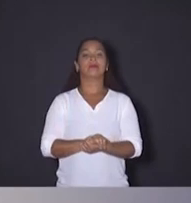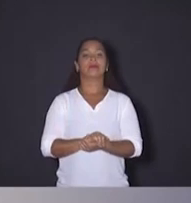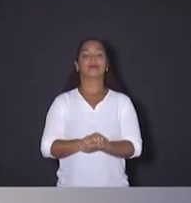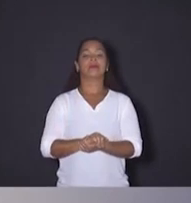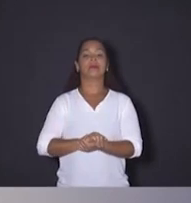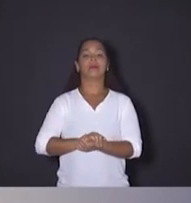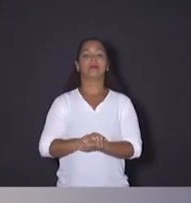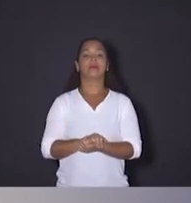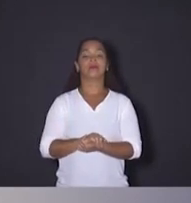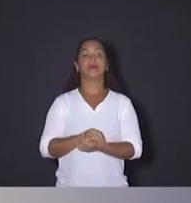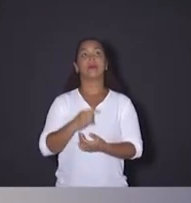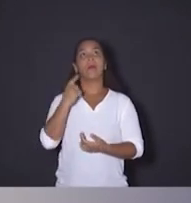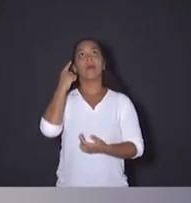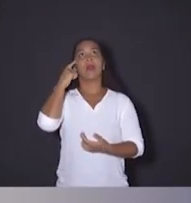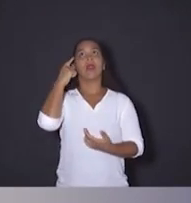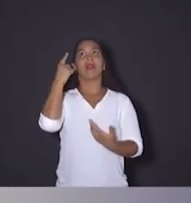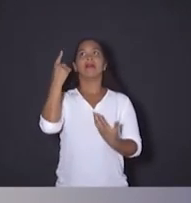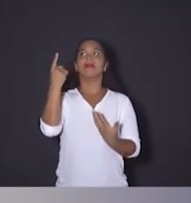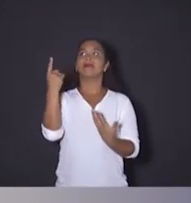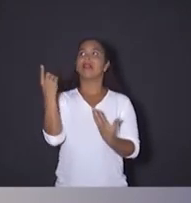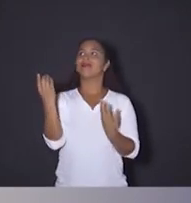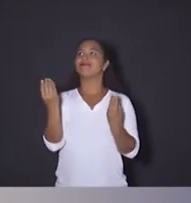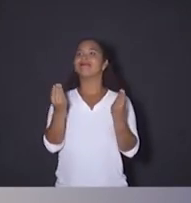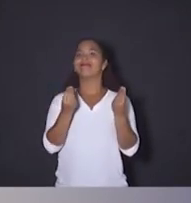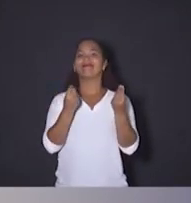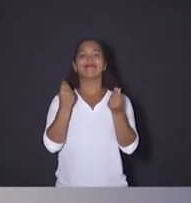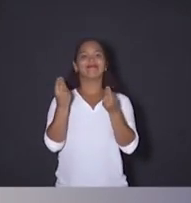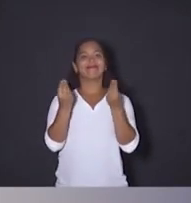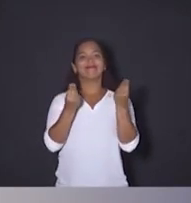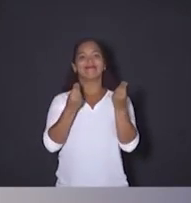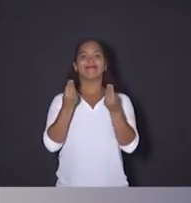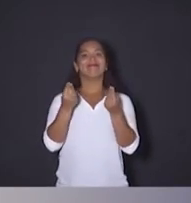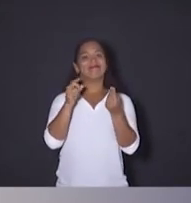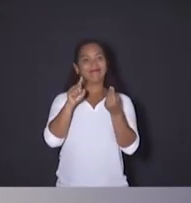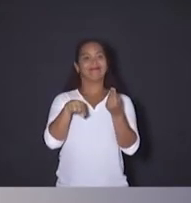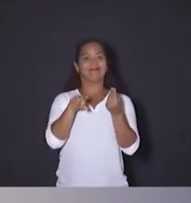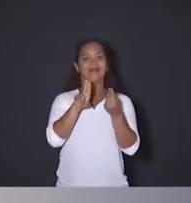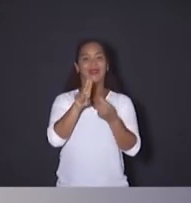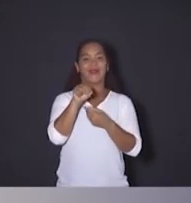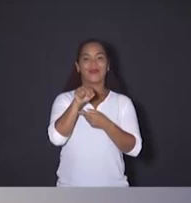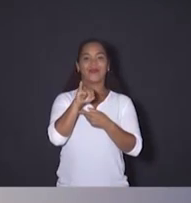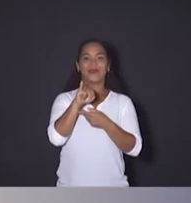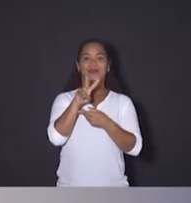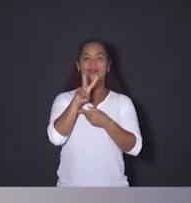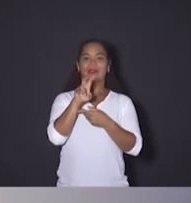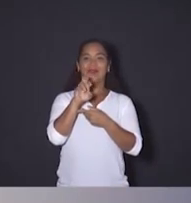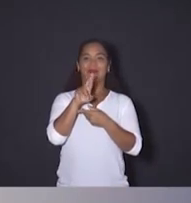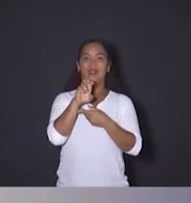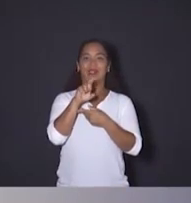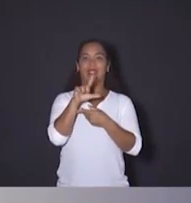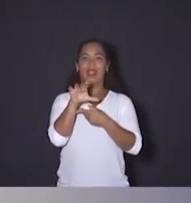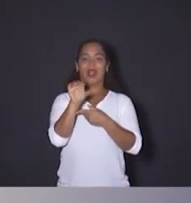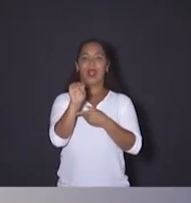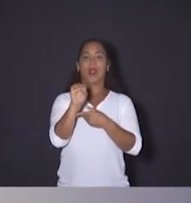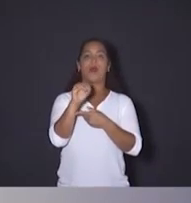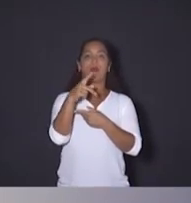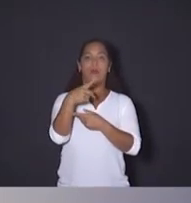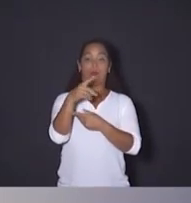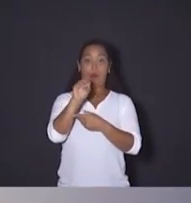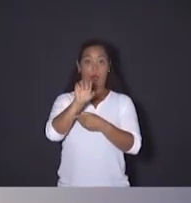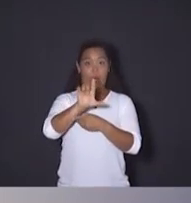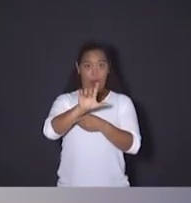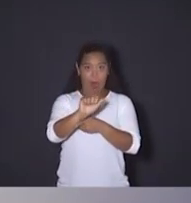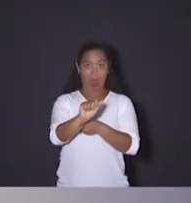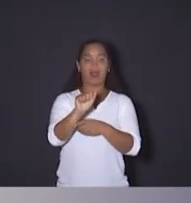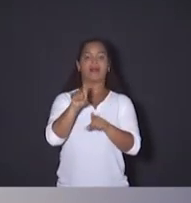em pensar algo tão sofisticado como essa Universidade de Verão, a Paula pelo